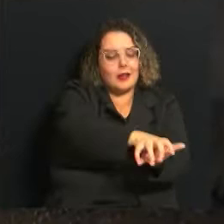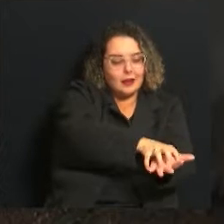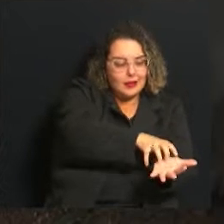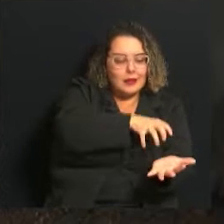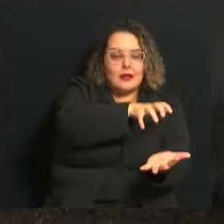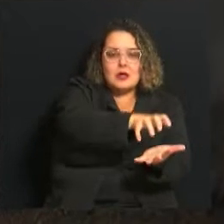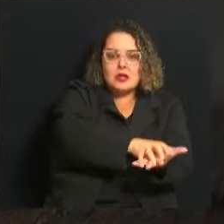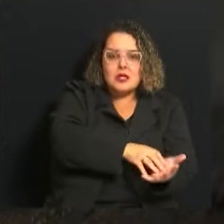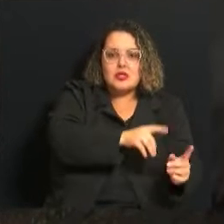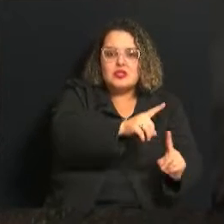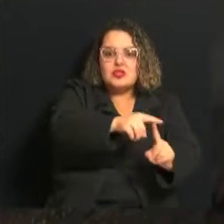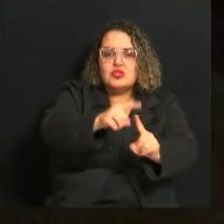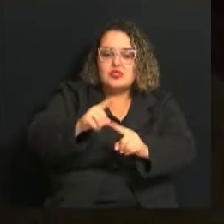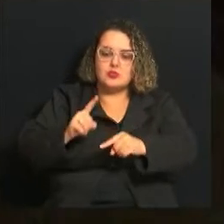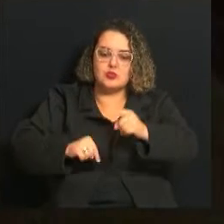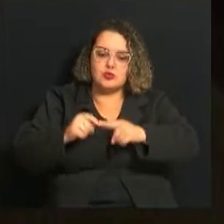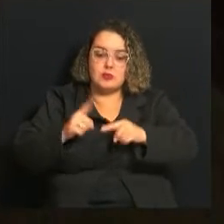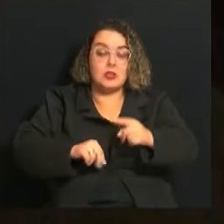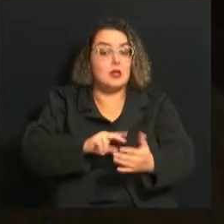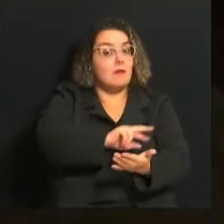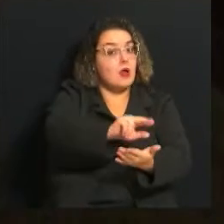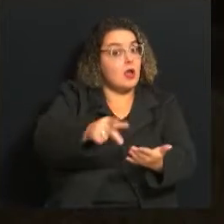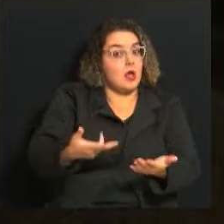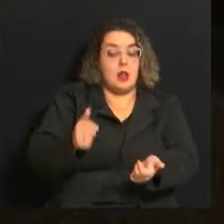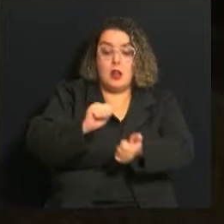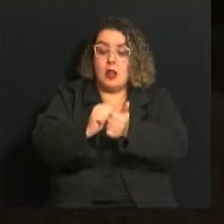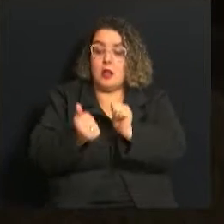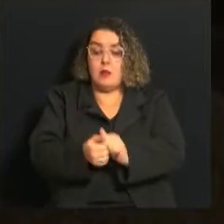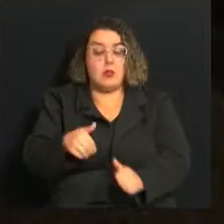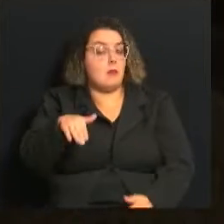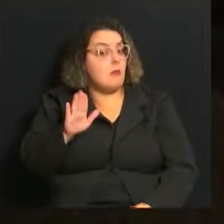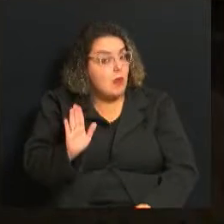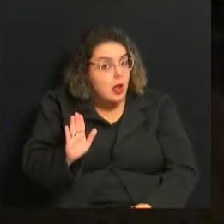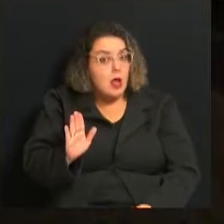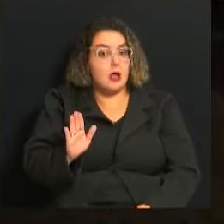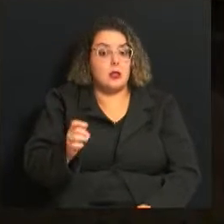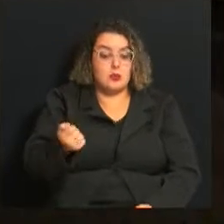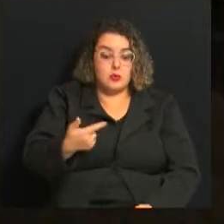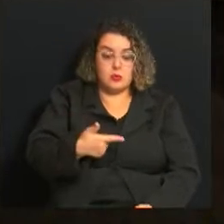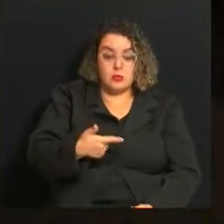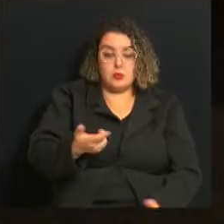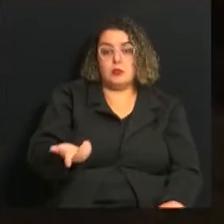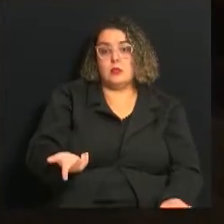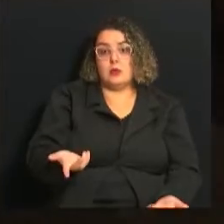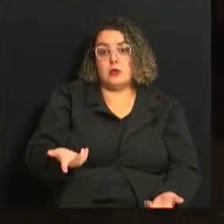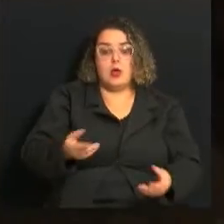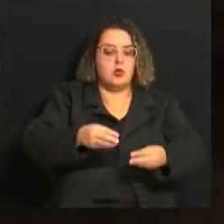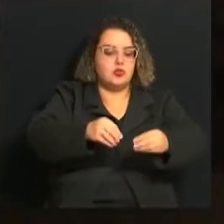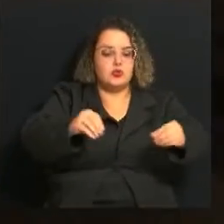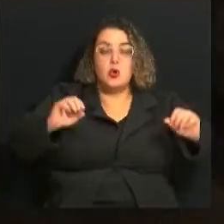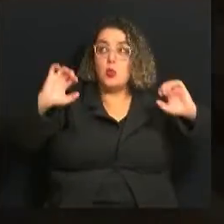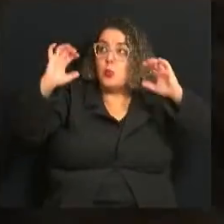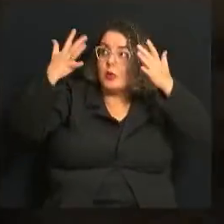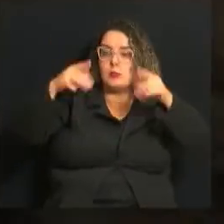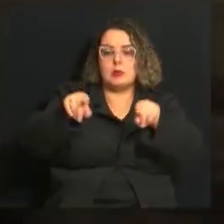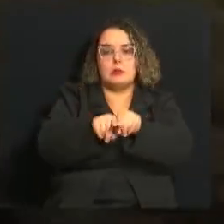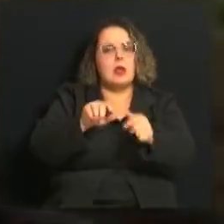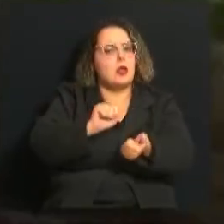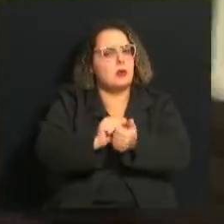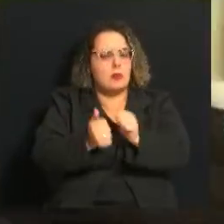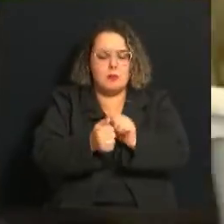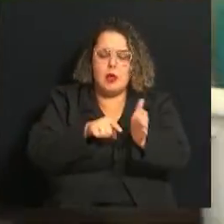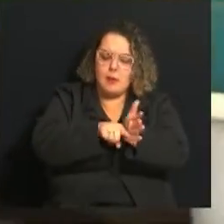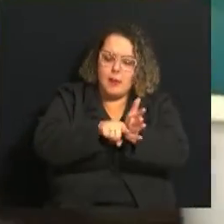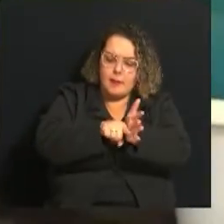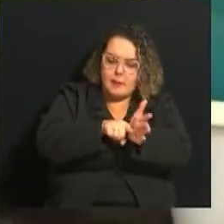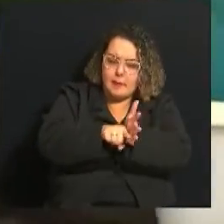de variedades mais adaptadas a essas condições de solo e clima, e isso tudo ao longo desses anos foi